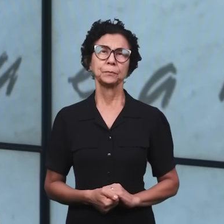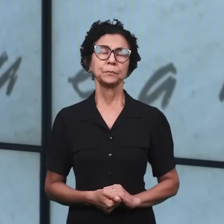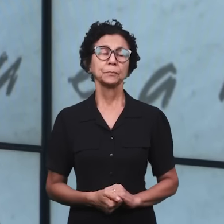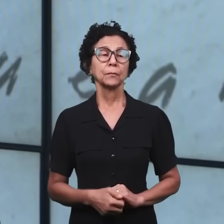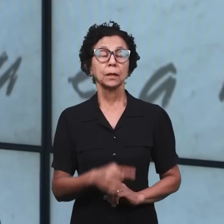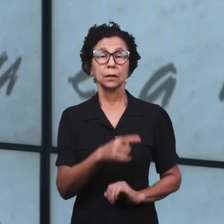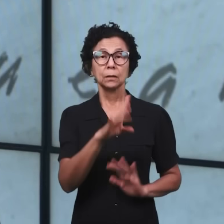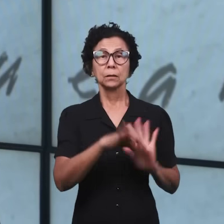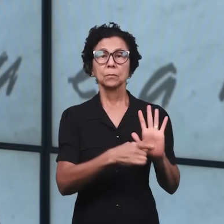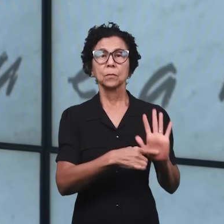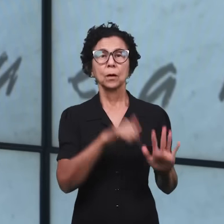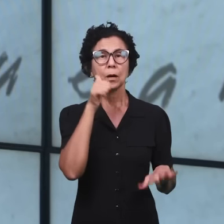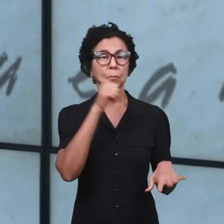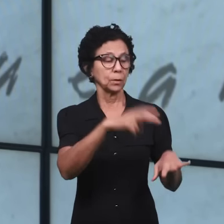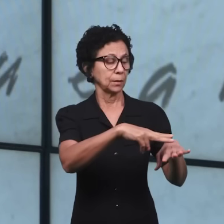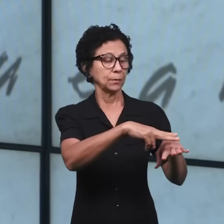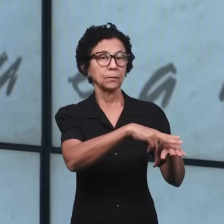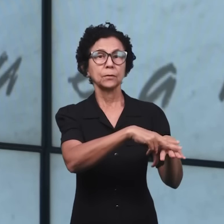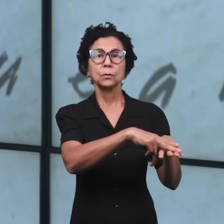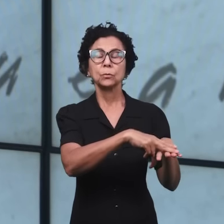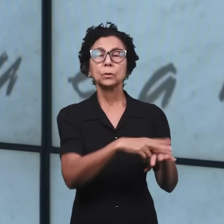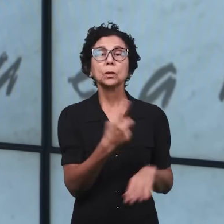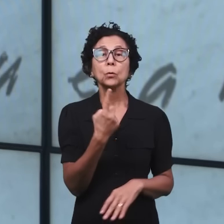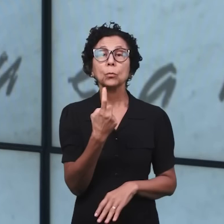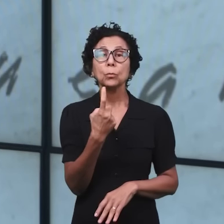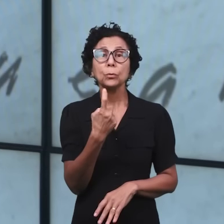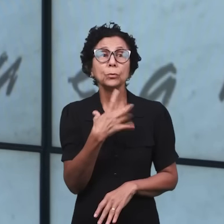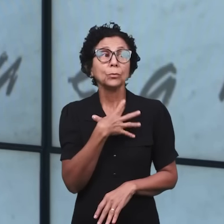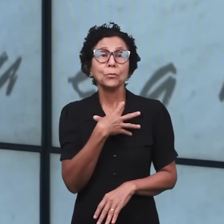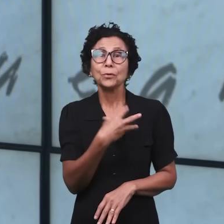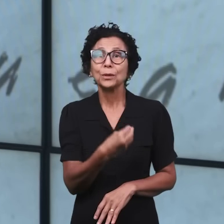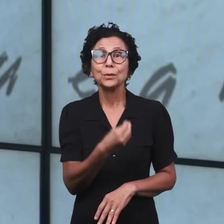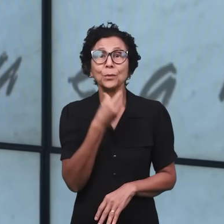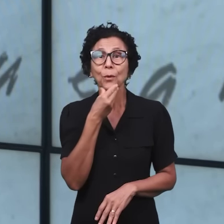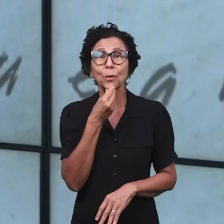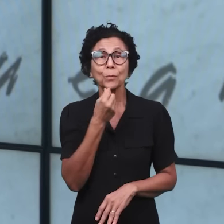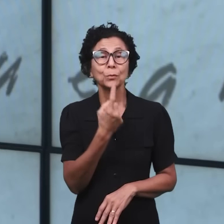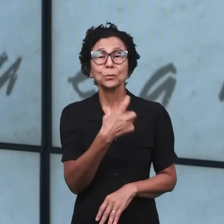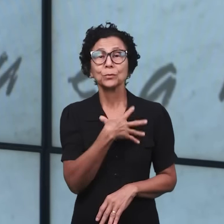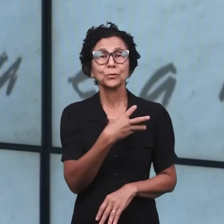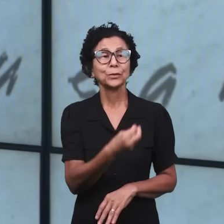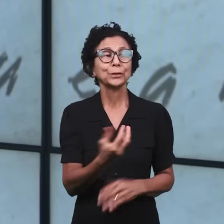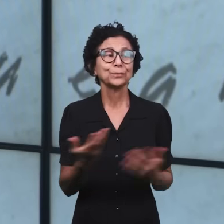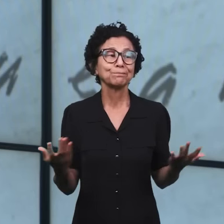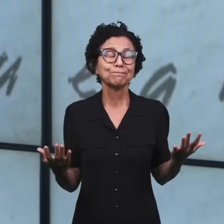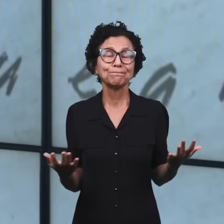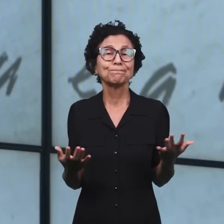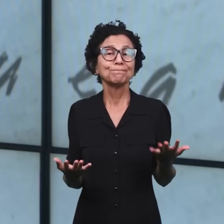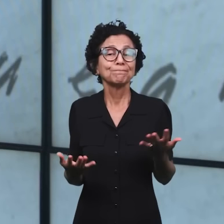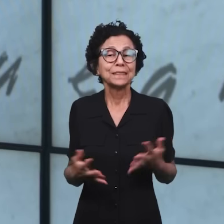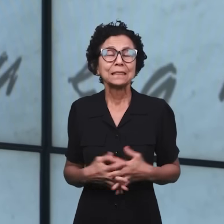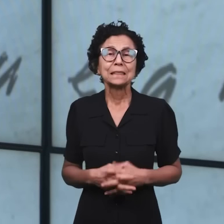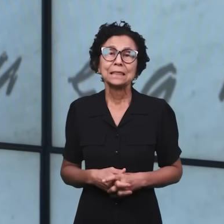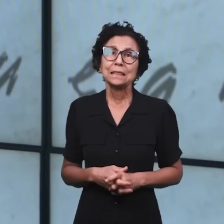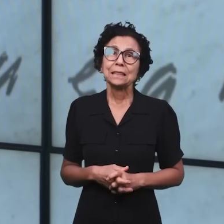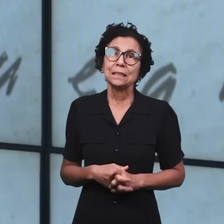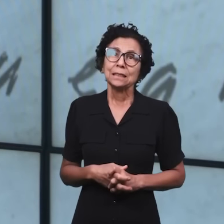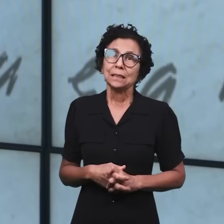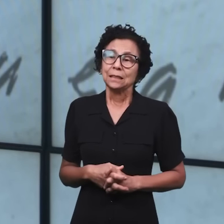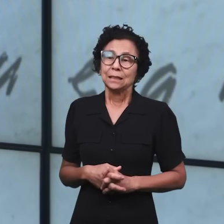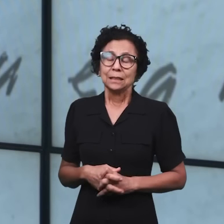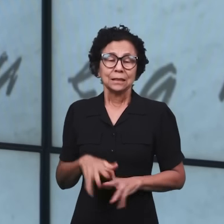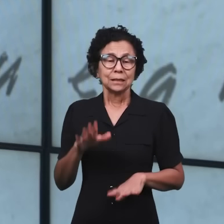viúva, o seu filho, né, o seu filho único, ou seja, tudo que ela tinha, ela tinha perdido, e podia até passar pela mente